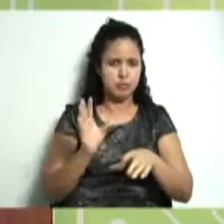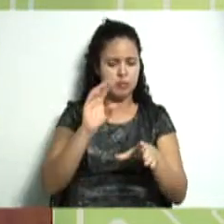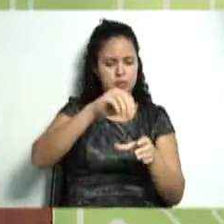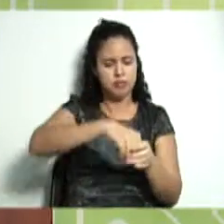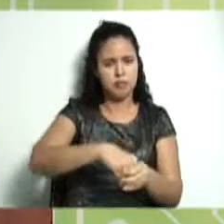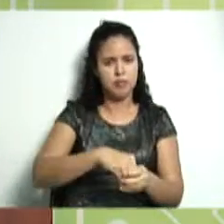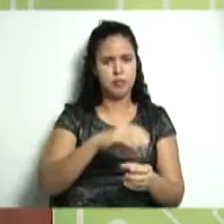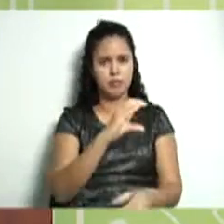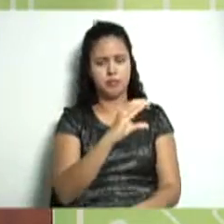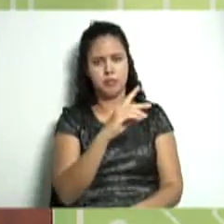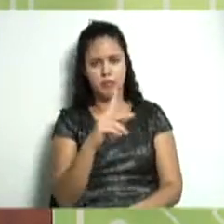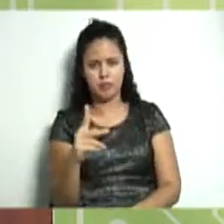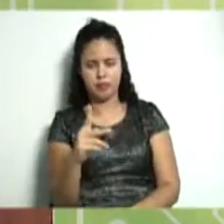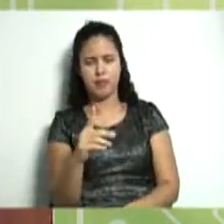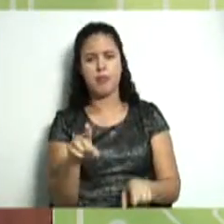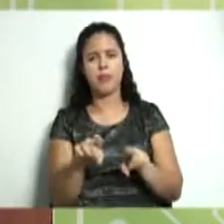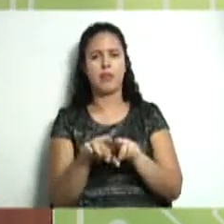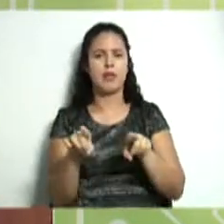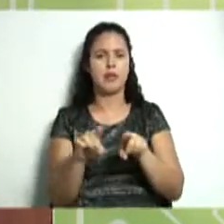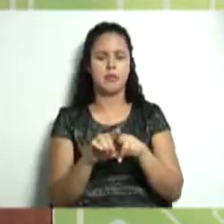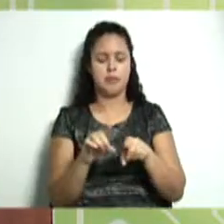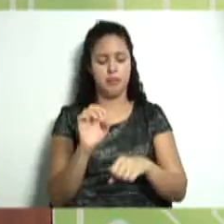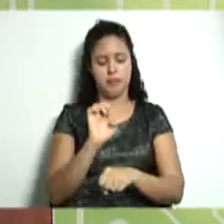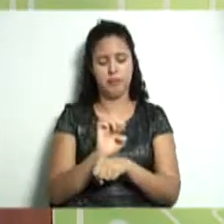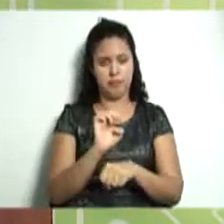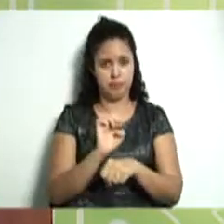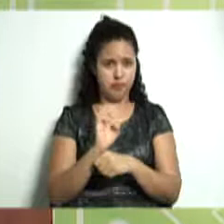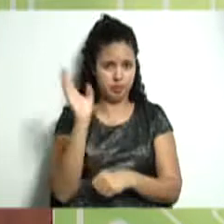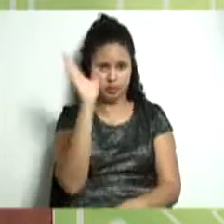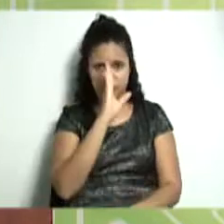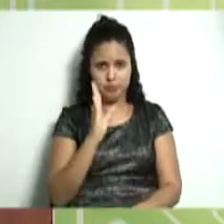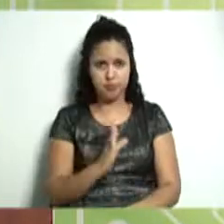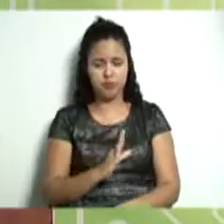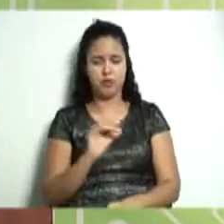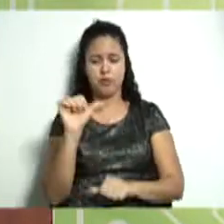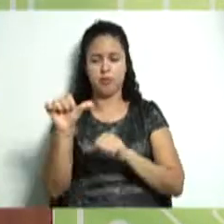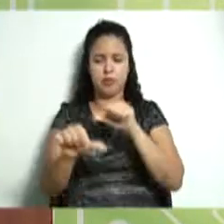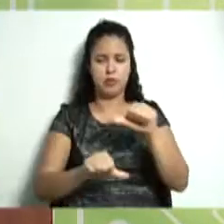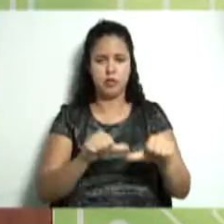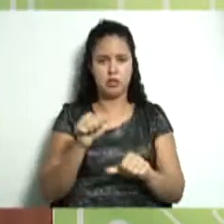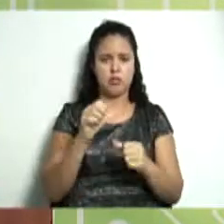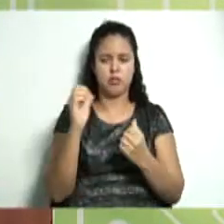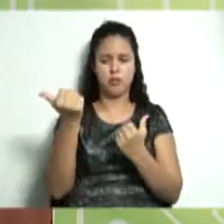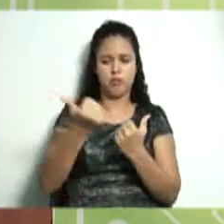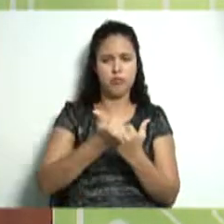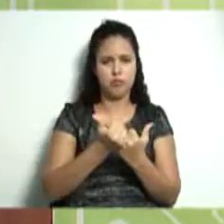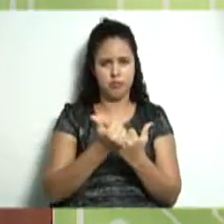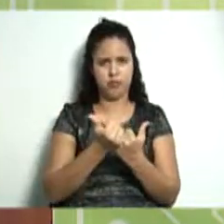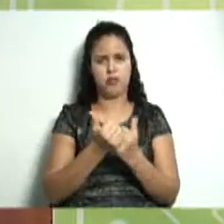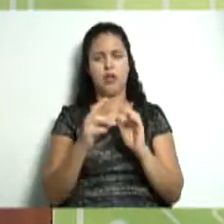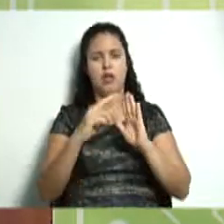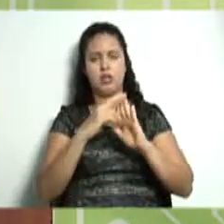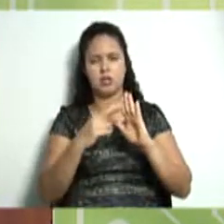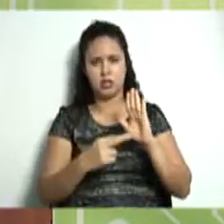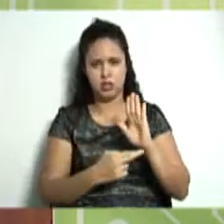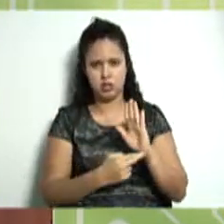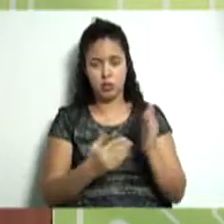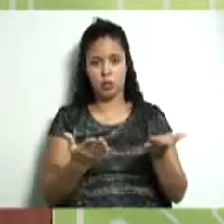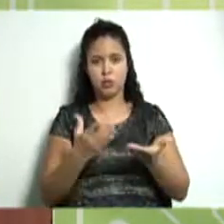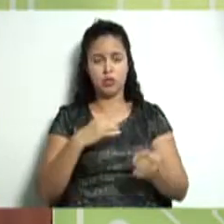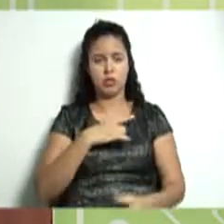Estado brasileiro vai atualizando as normativas. Hoje, a gente tem aquela